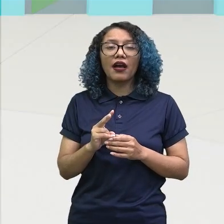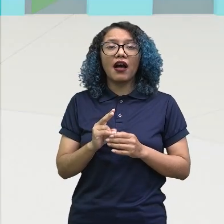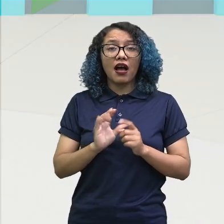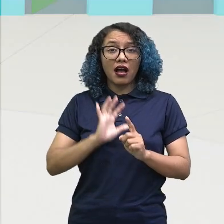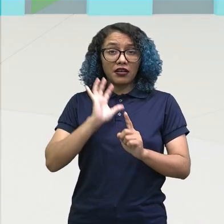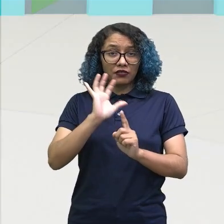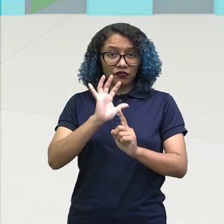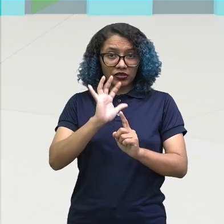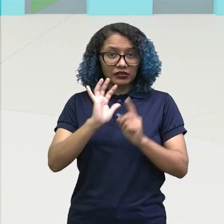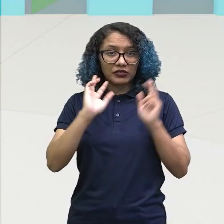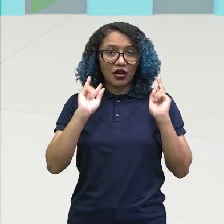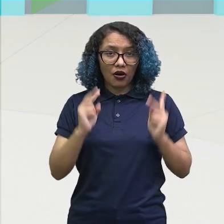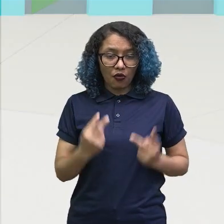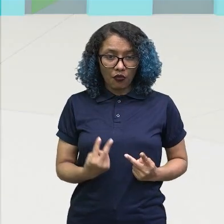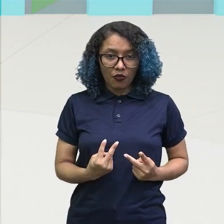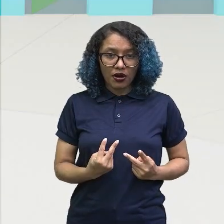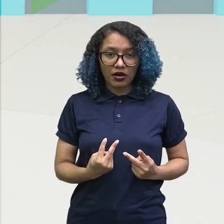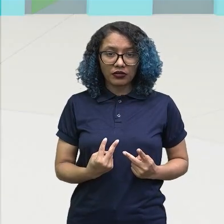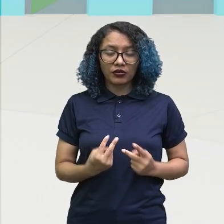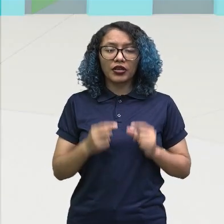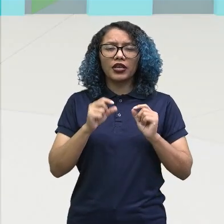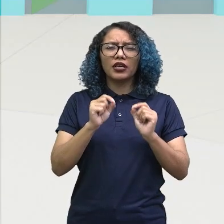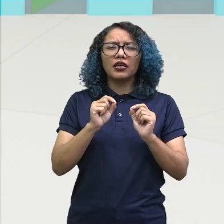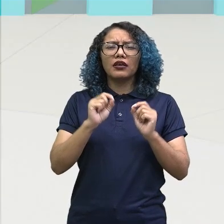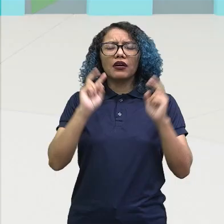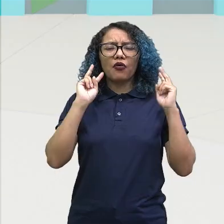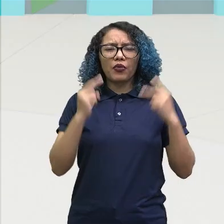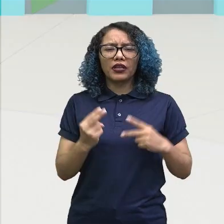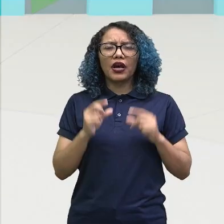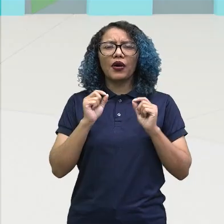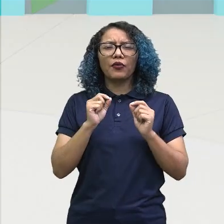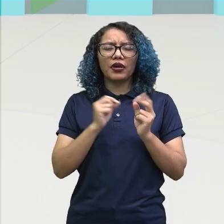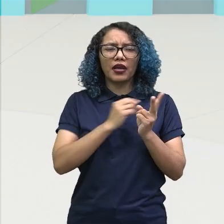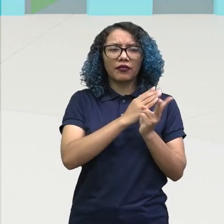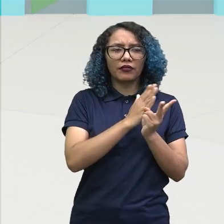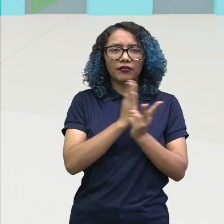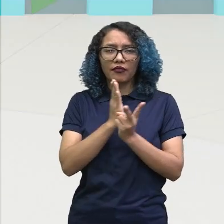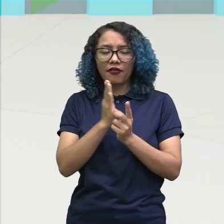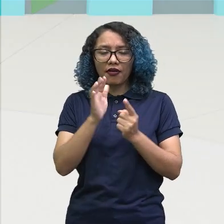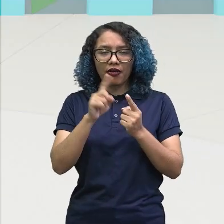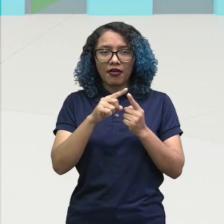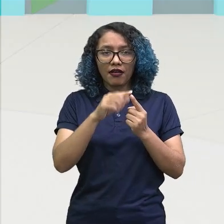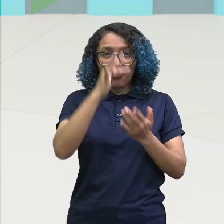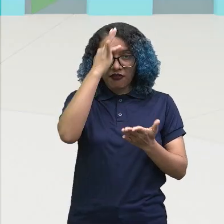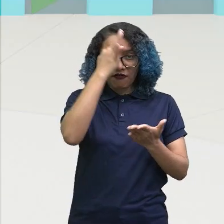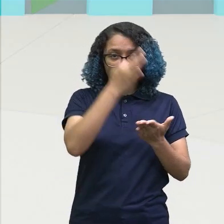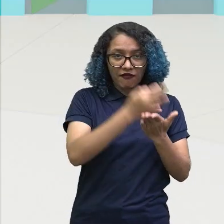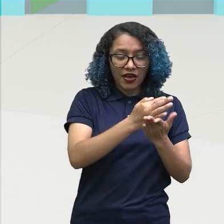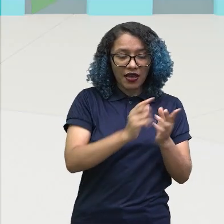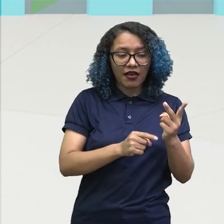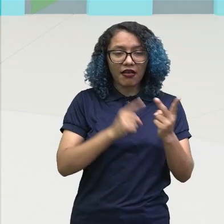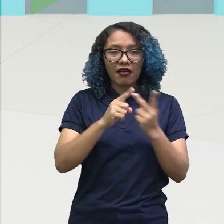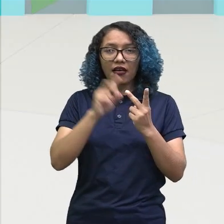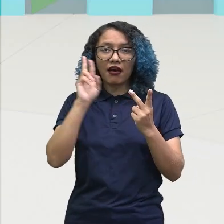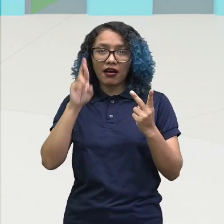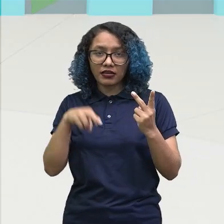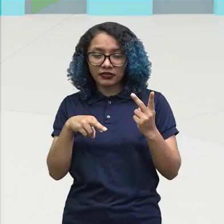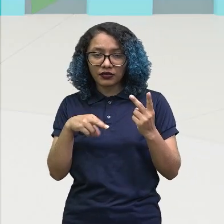humano. E aí o ser humano vai cair numa dualidade entre fé e razão. Na época, nós